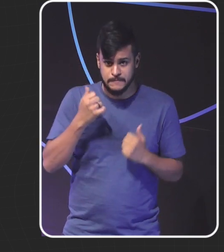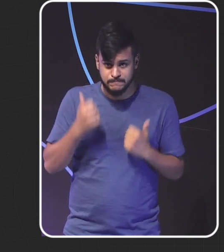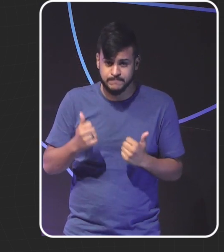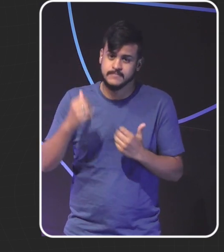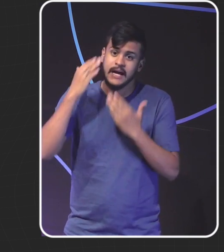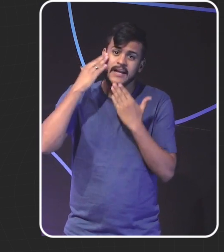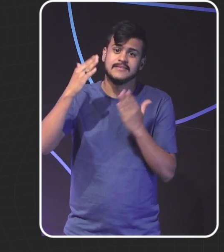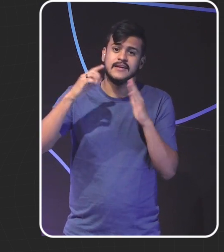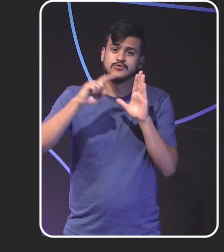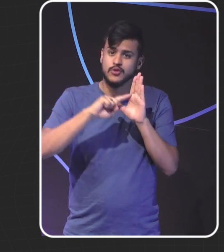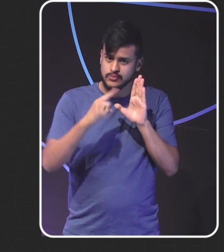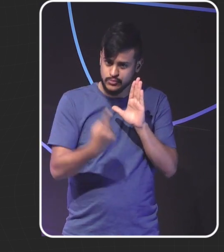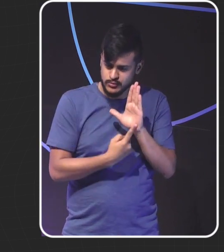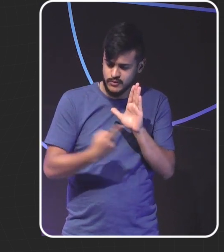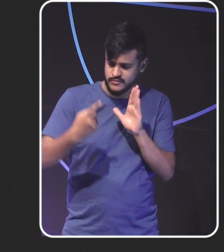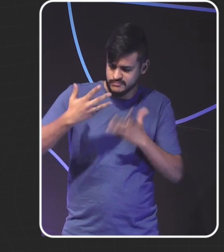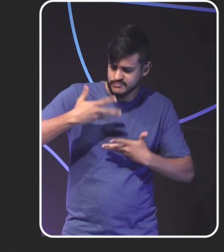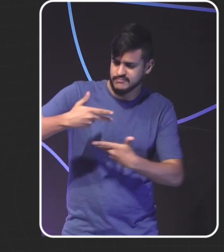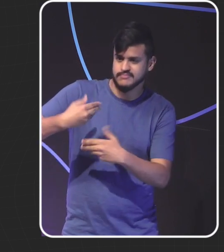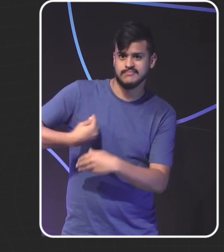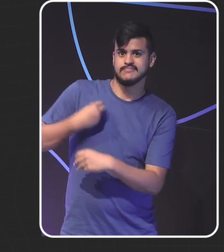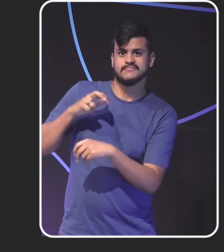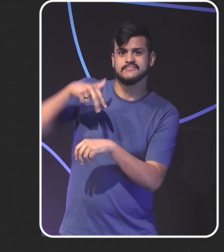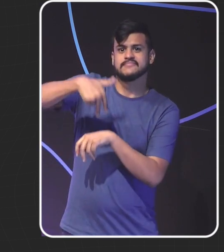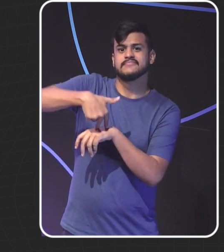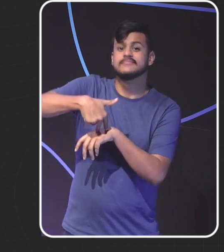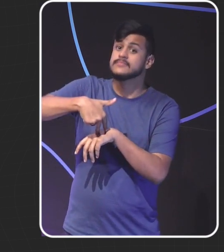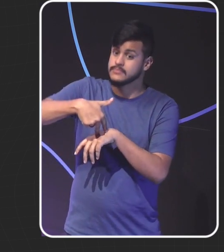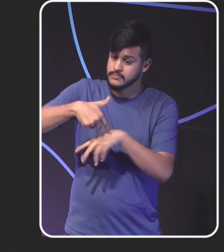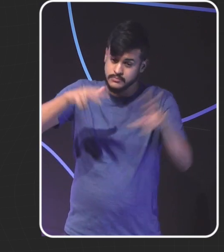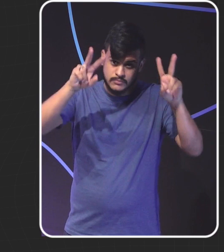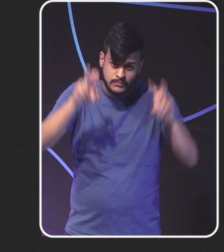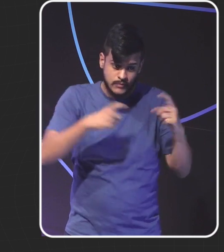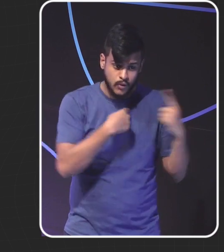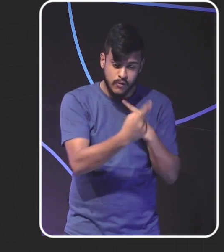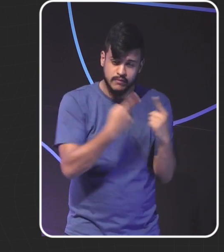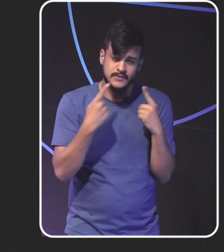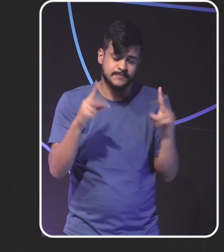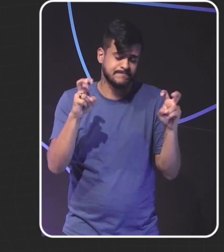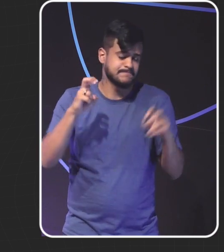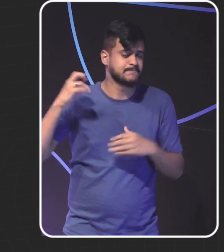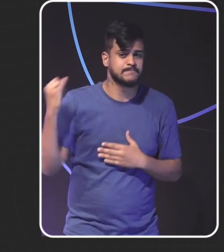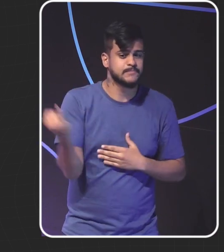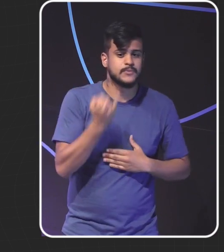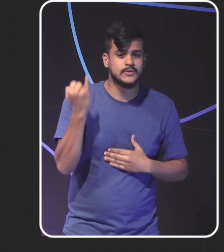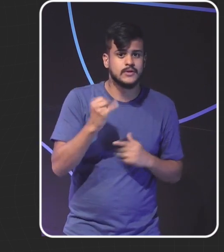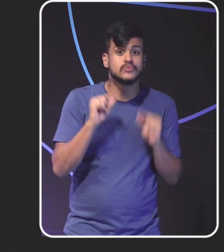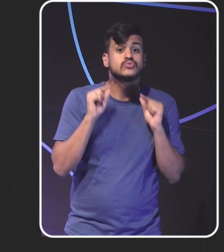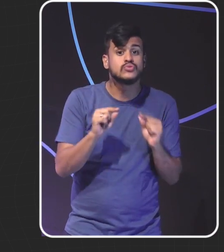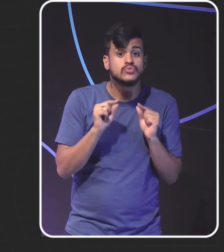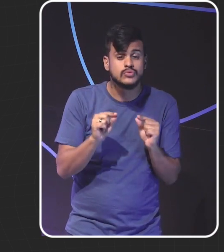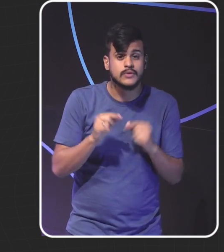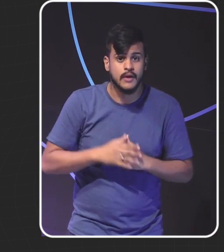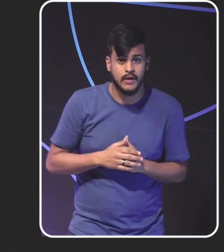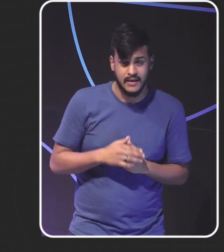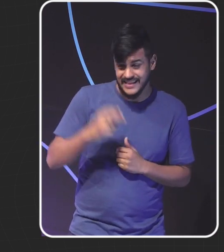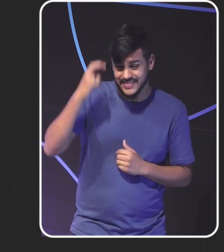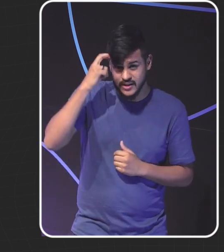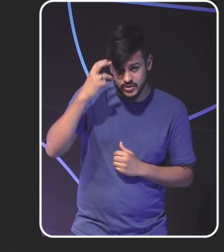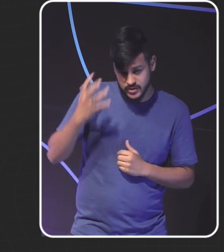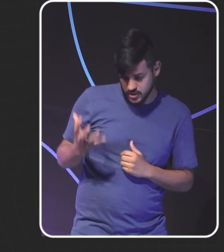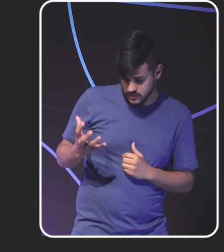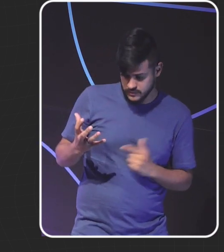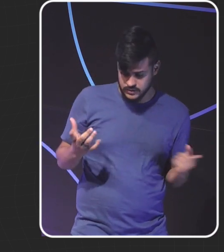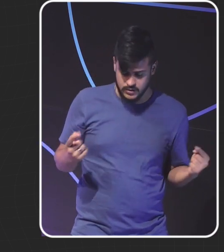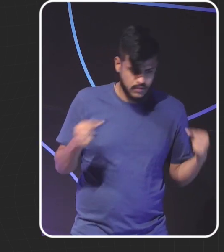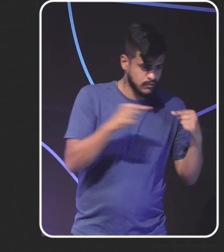HandTalk pelo convite e para a gente poder falar sobre um tema tão importante que é a relação de inteligência